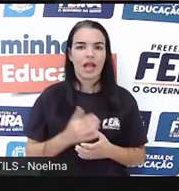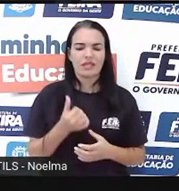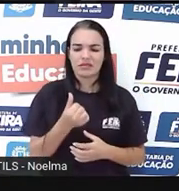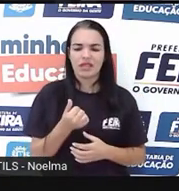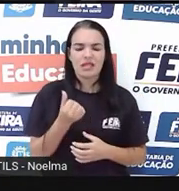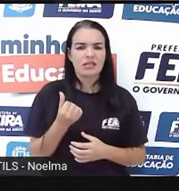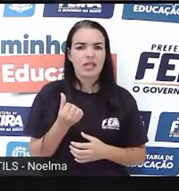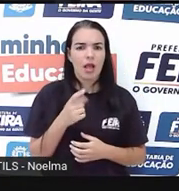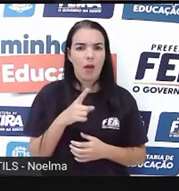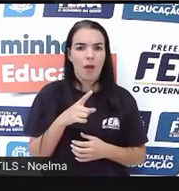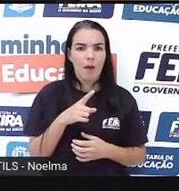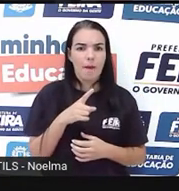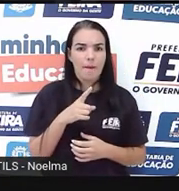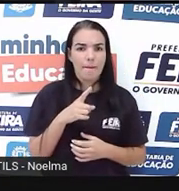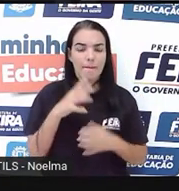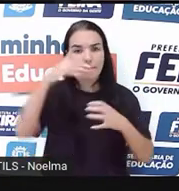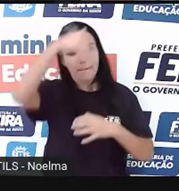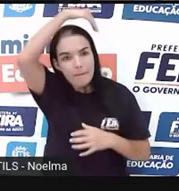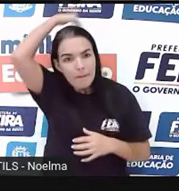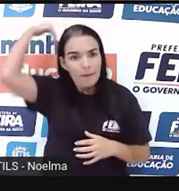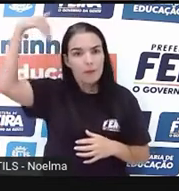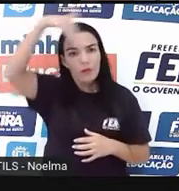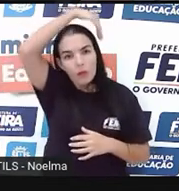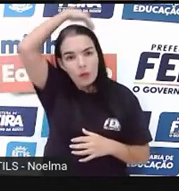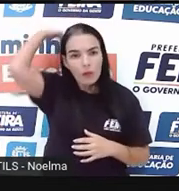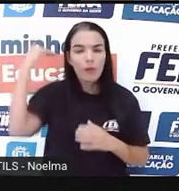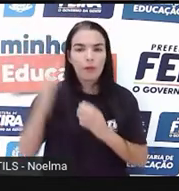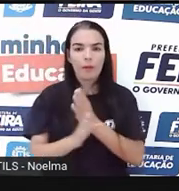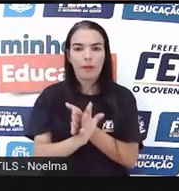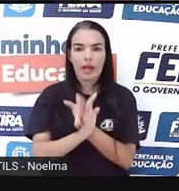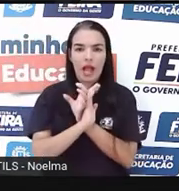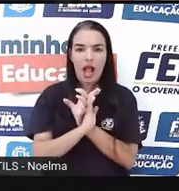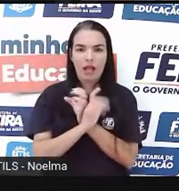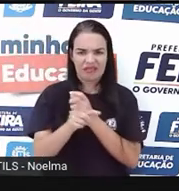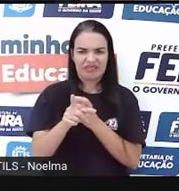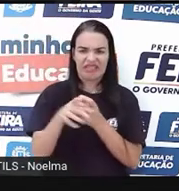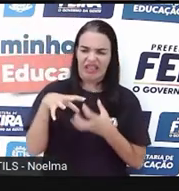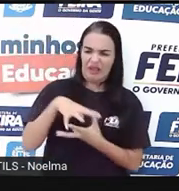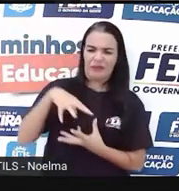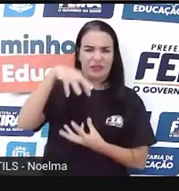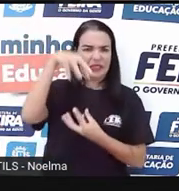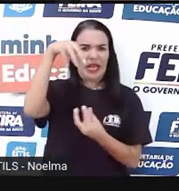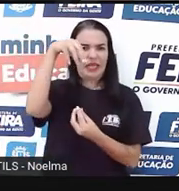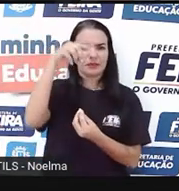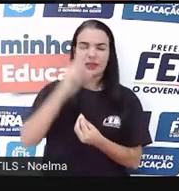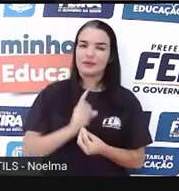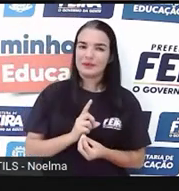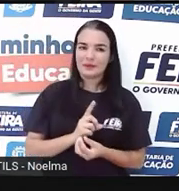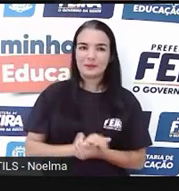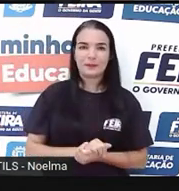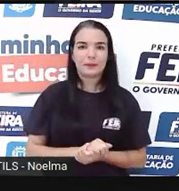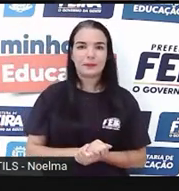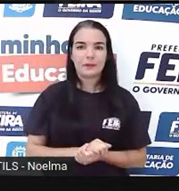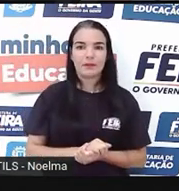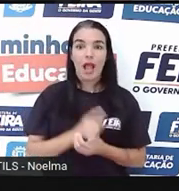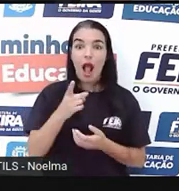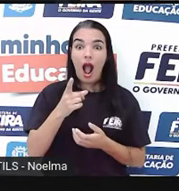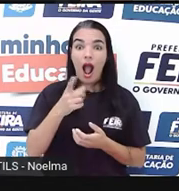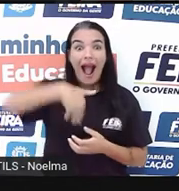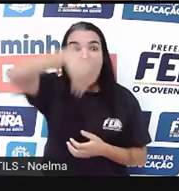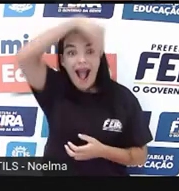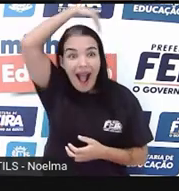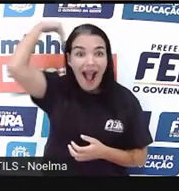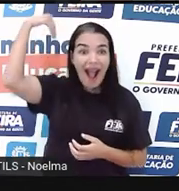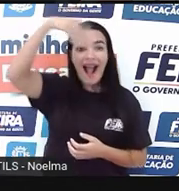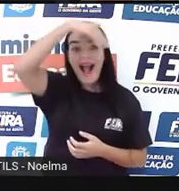16, mummy, é a múmia. Vamos procurar a múmia. Ghost, fantasma. Olha aqui